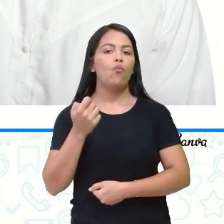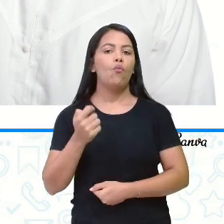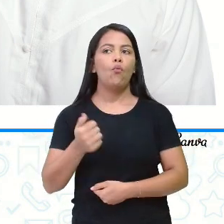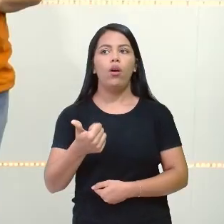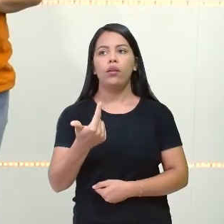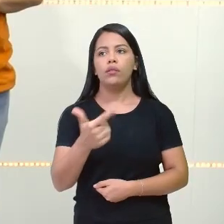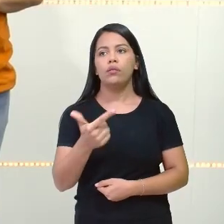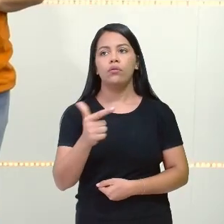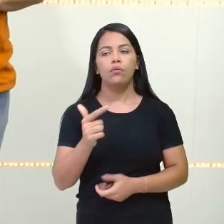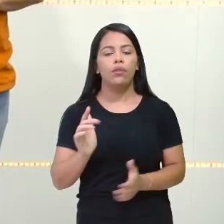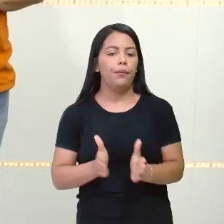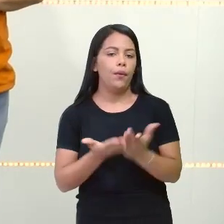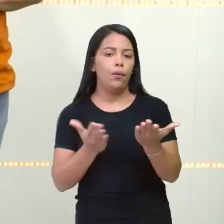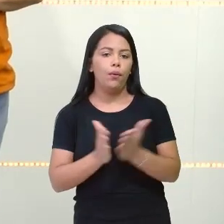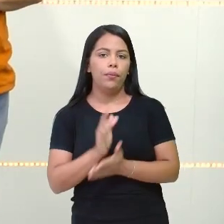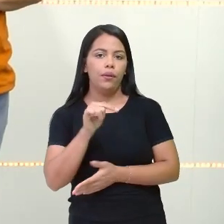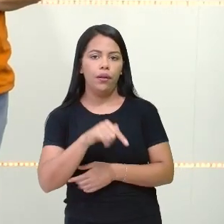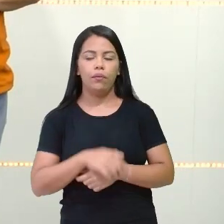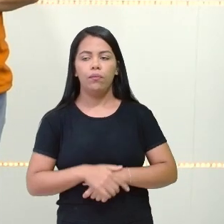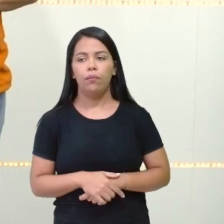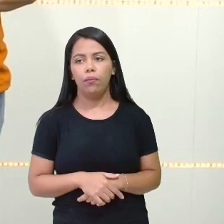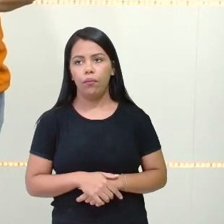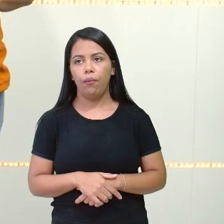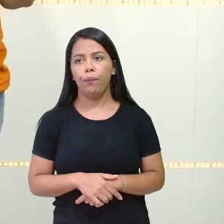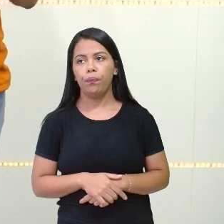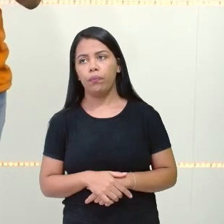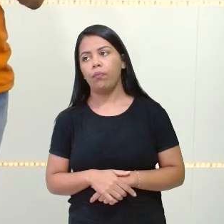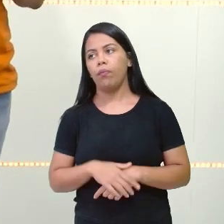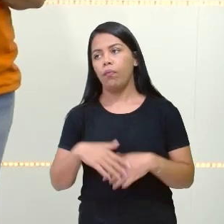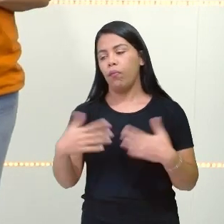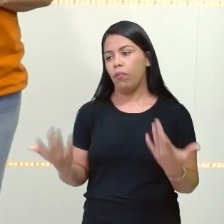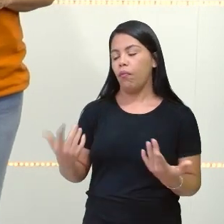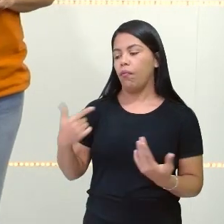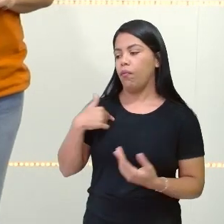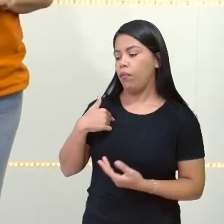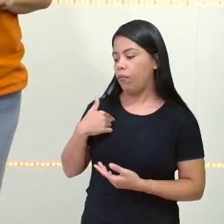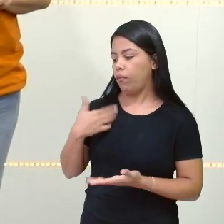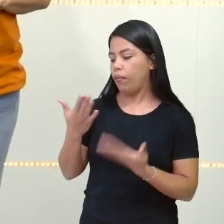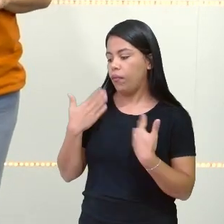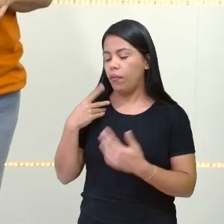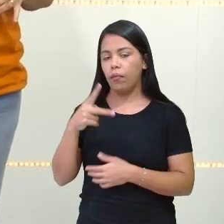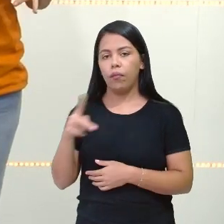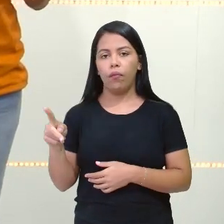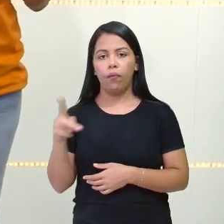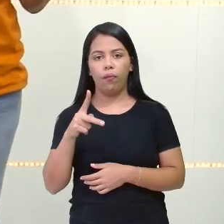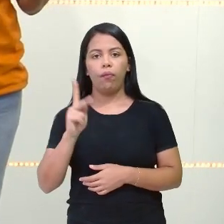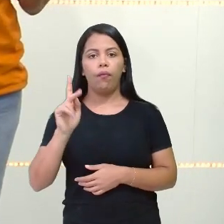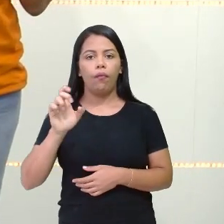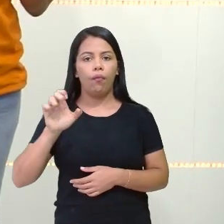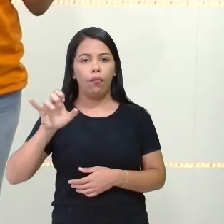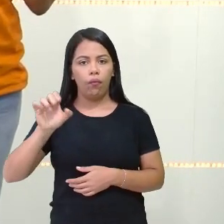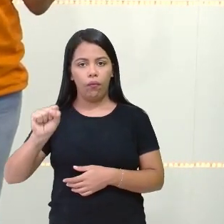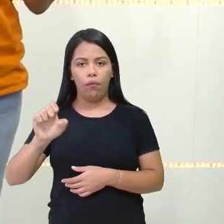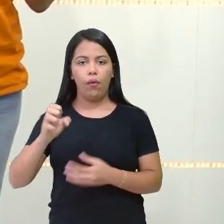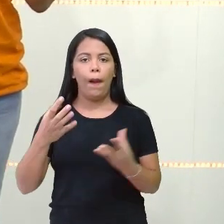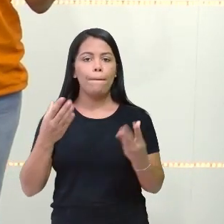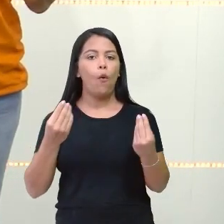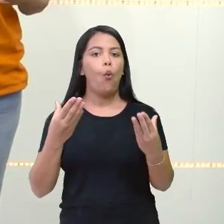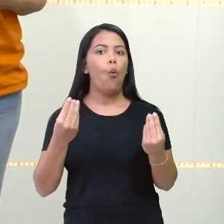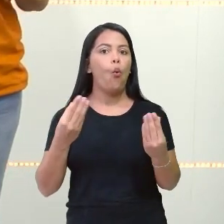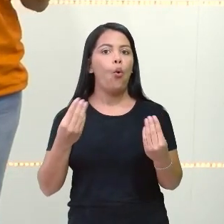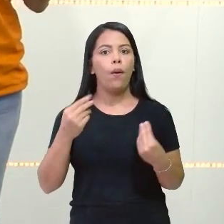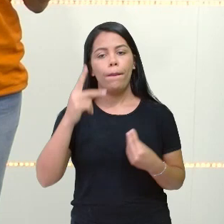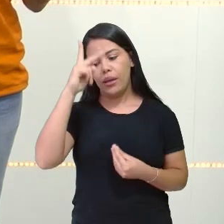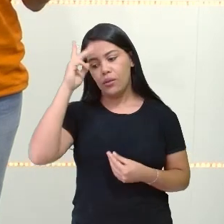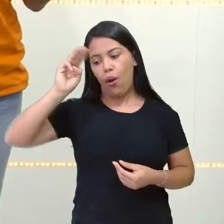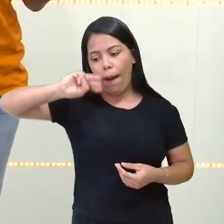pobres lá, né? Inclusive, estava conversando aqui com a professora Casey e ela disse que tem muitos milionários lá. Não é